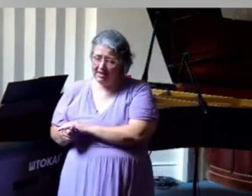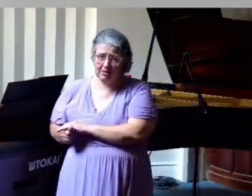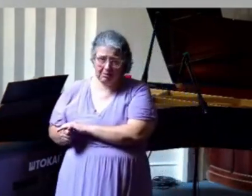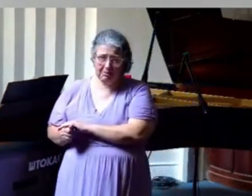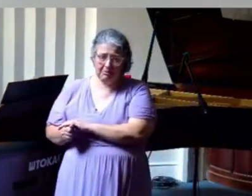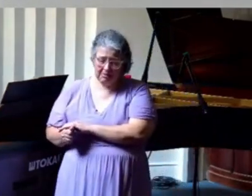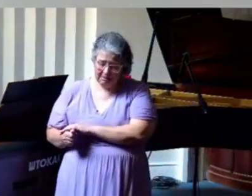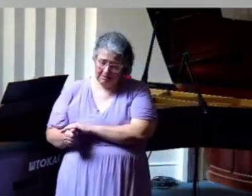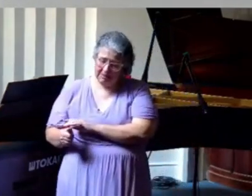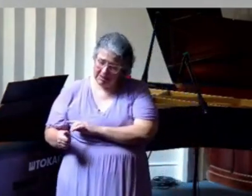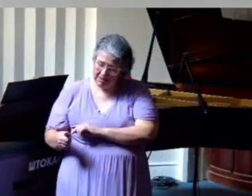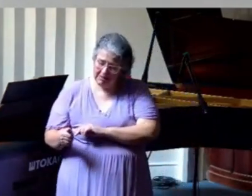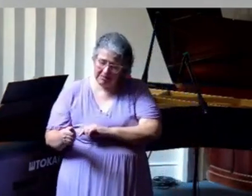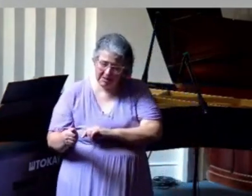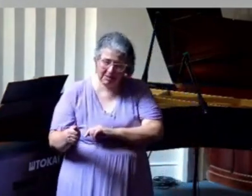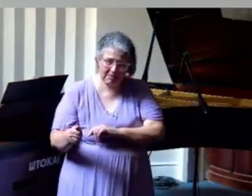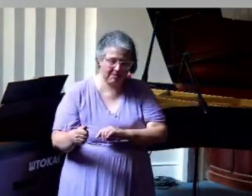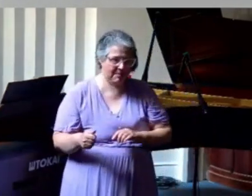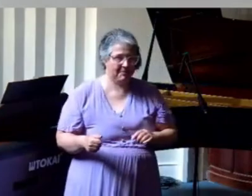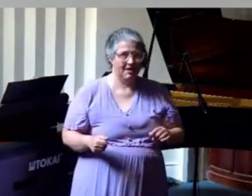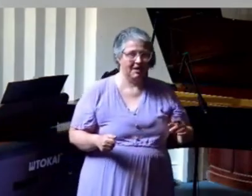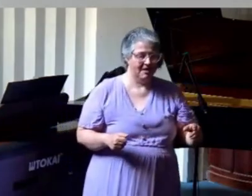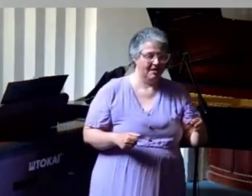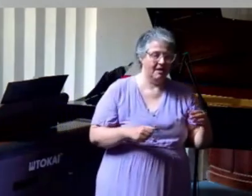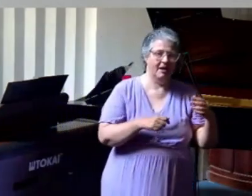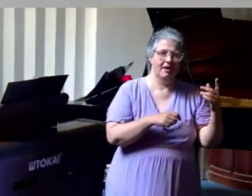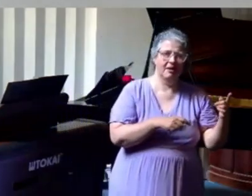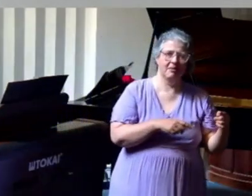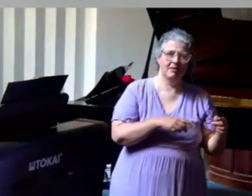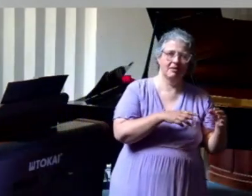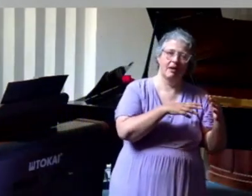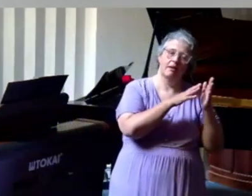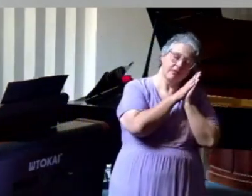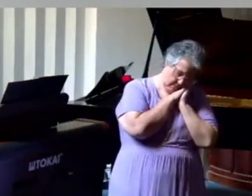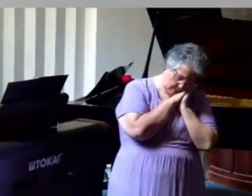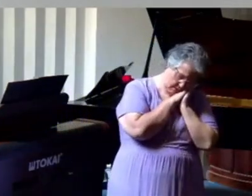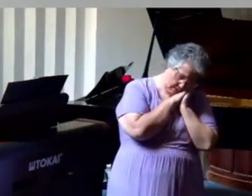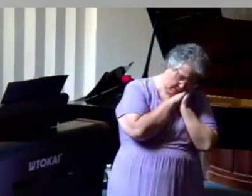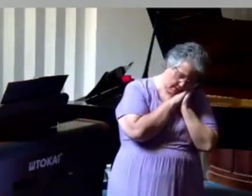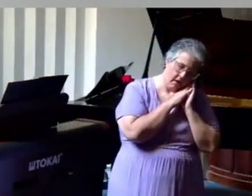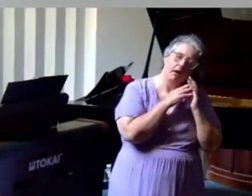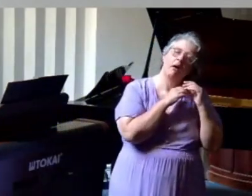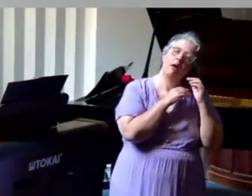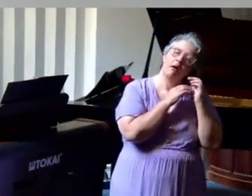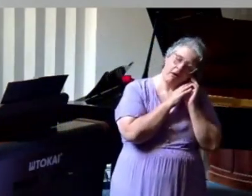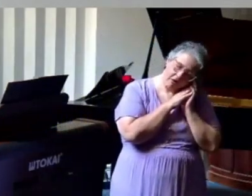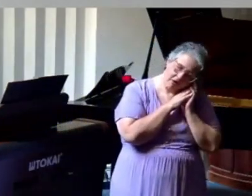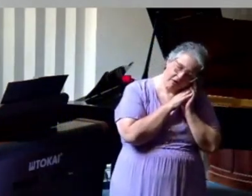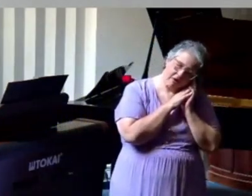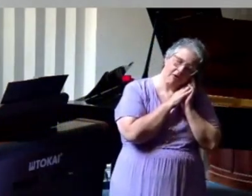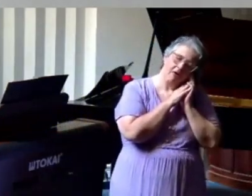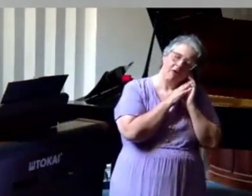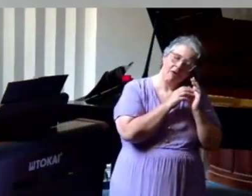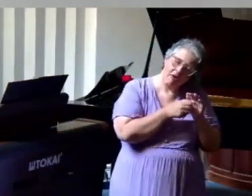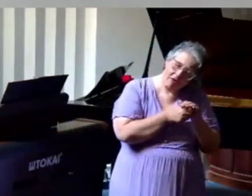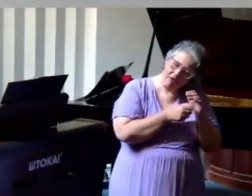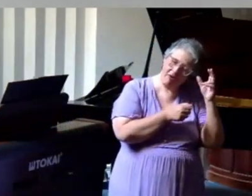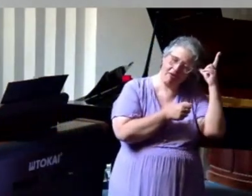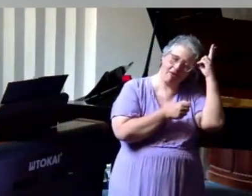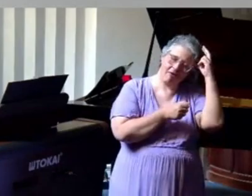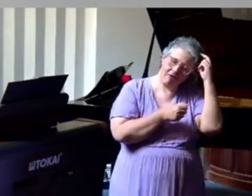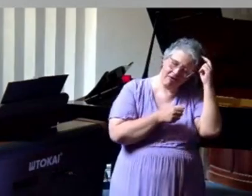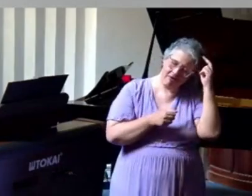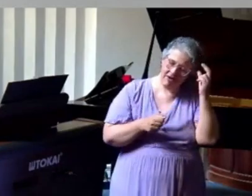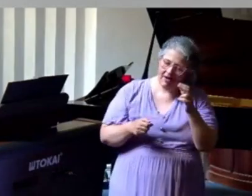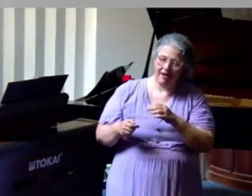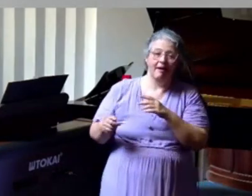então, enquanto a lebre roncava embaixo da árvore, de repente, quem vem lá, crianças? Quem